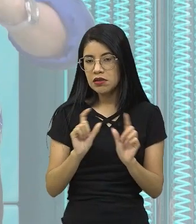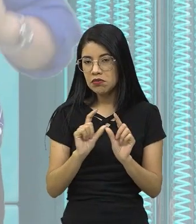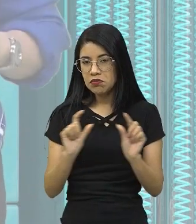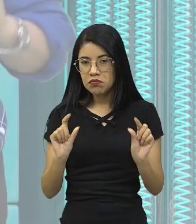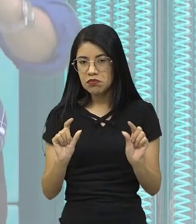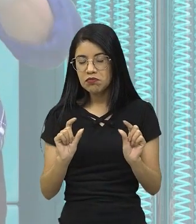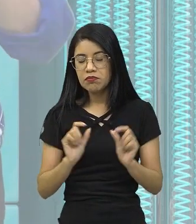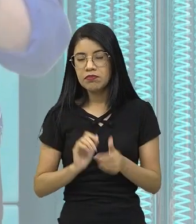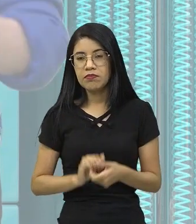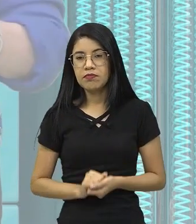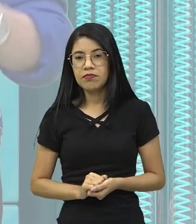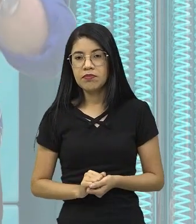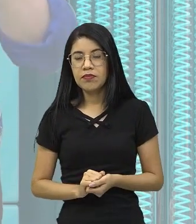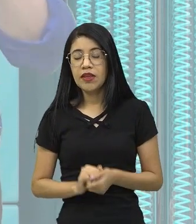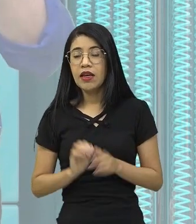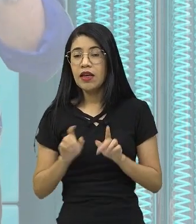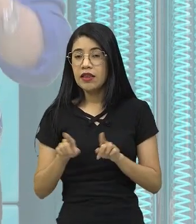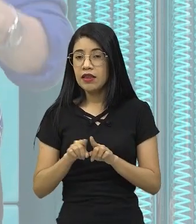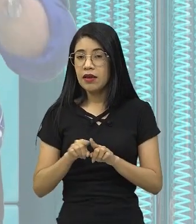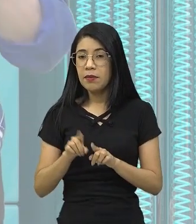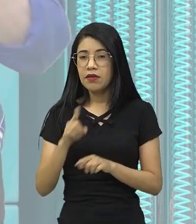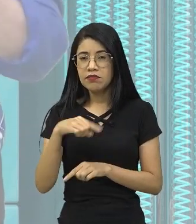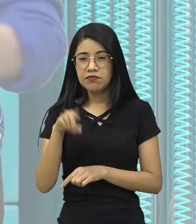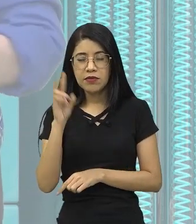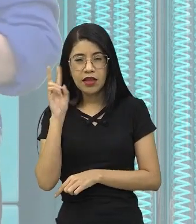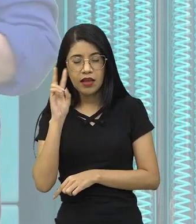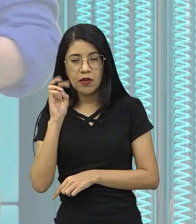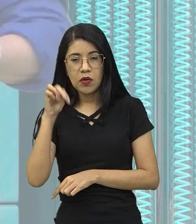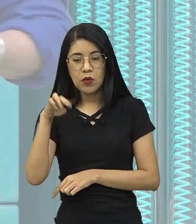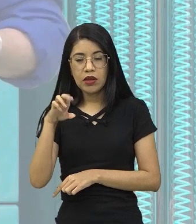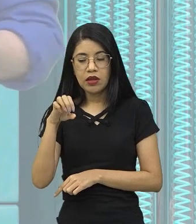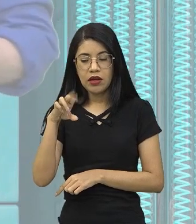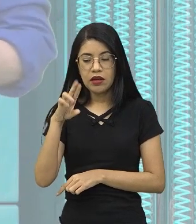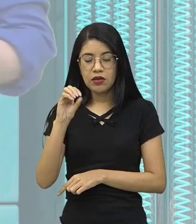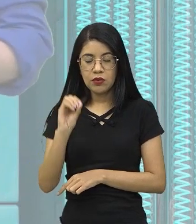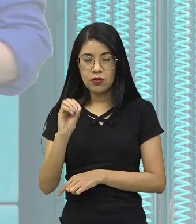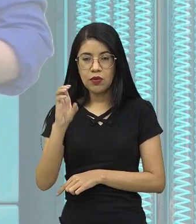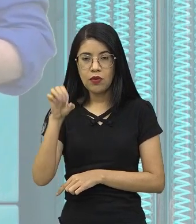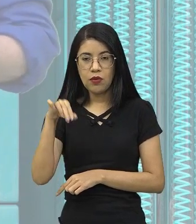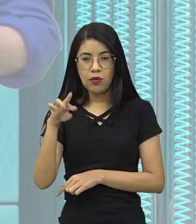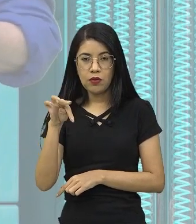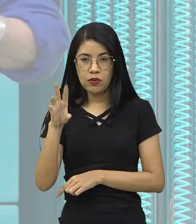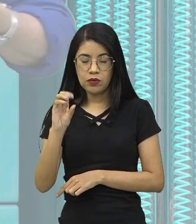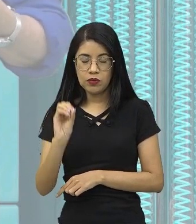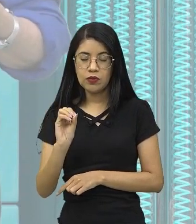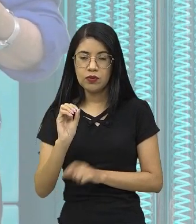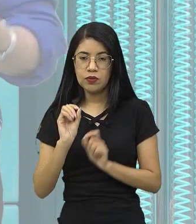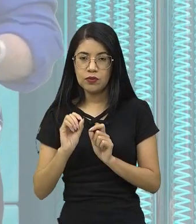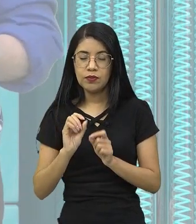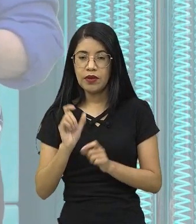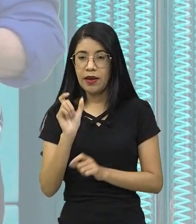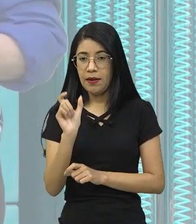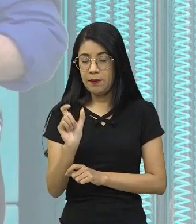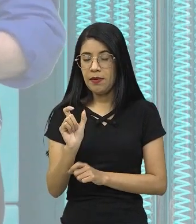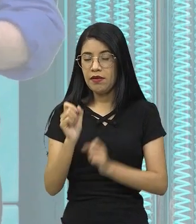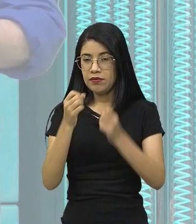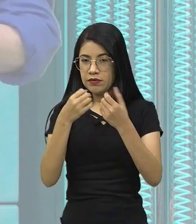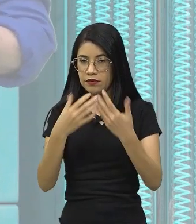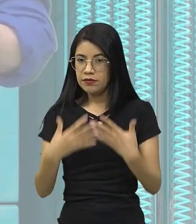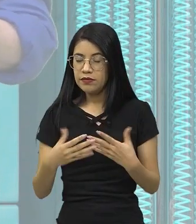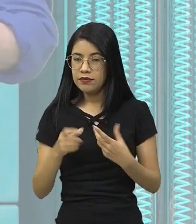Agora, também você se lembra que o nanoconto, como o próprio nome, a nomenclatura diz,